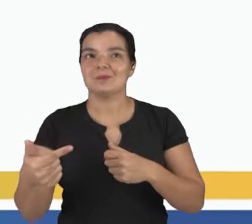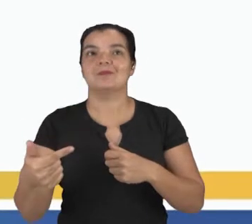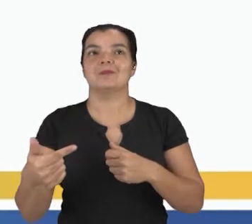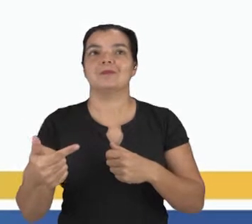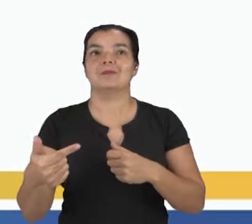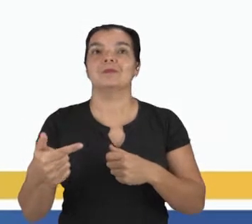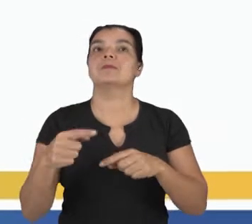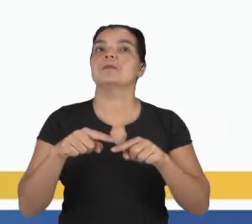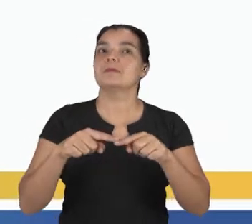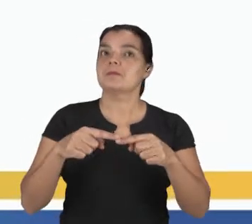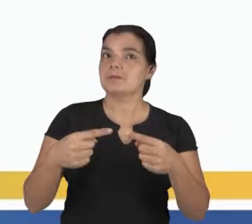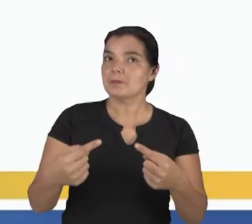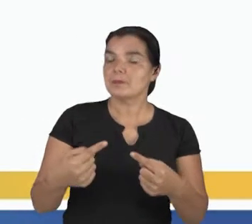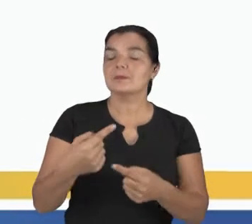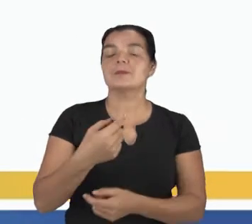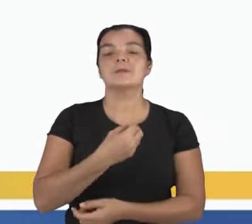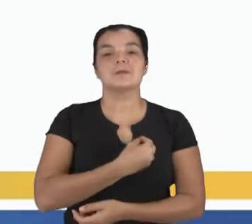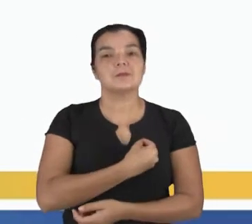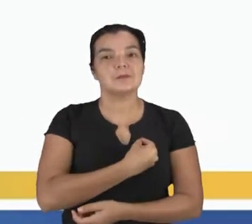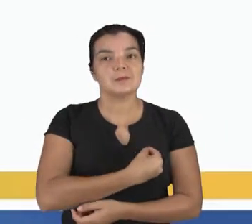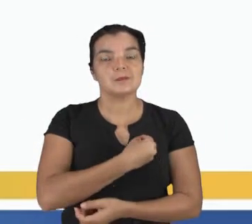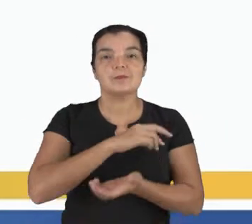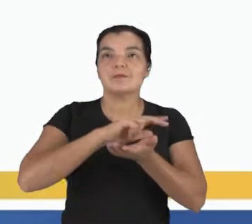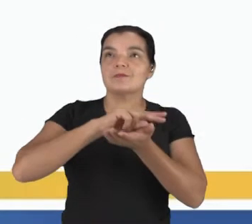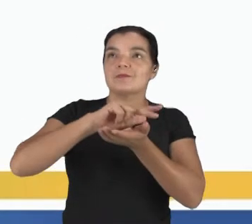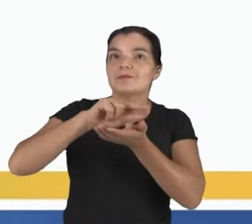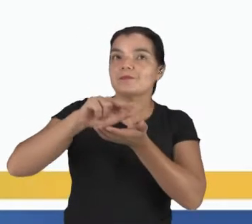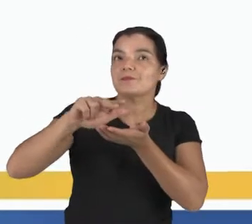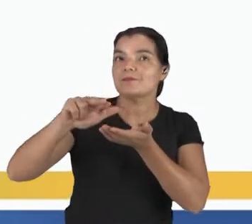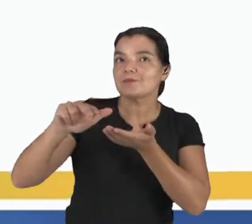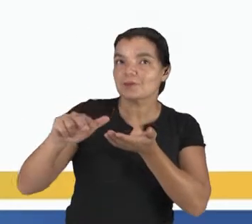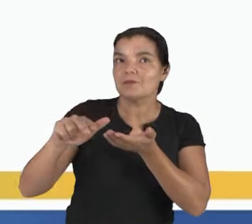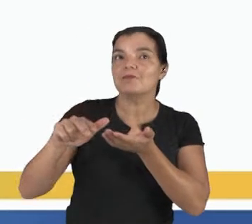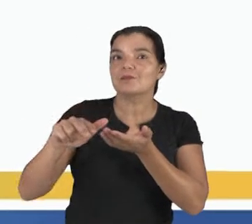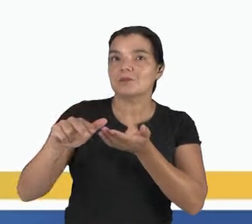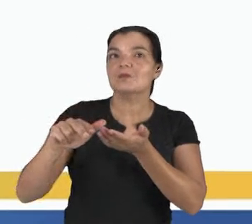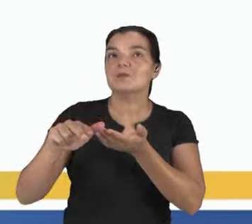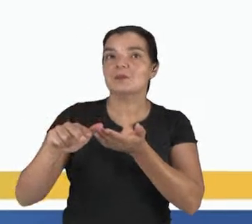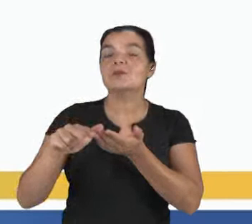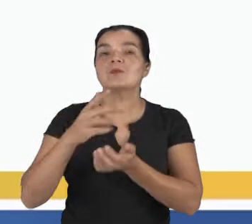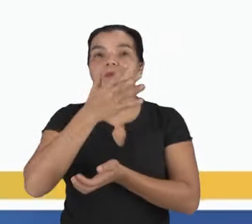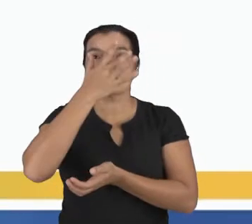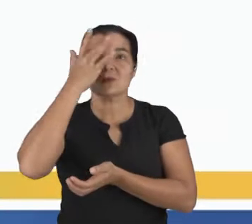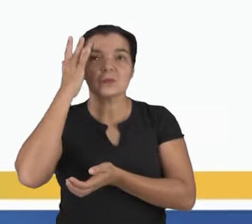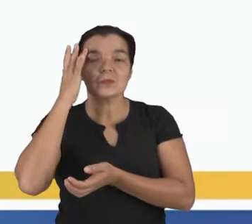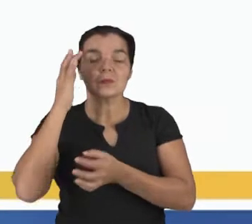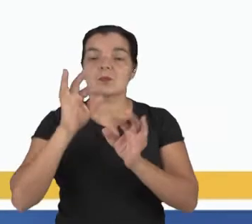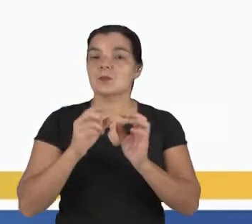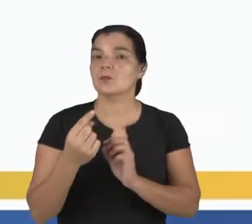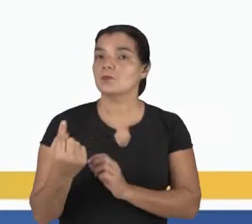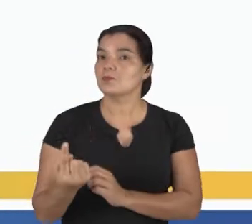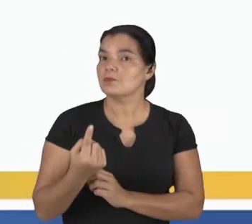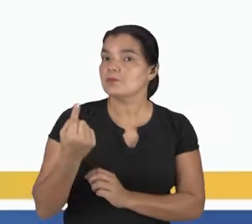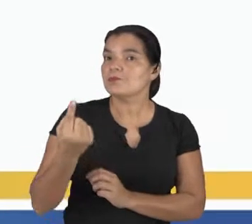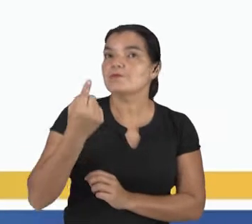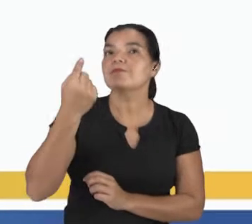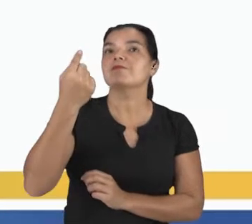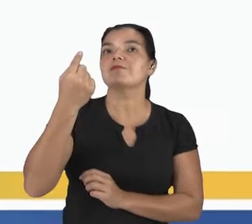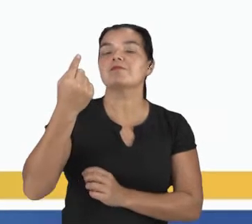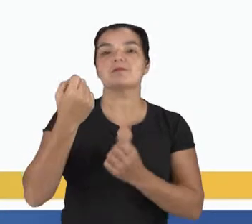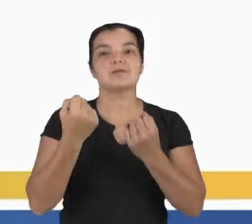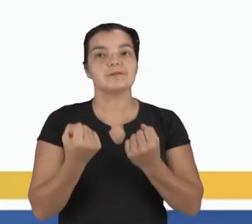da outra, pois existem milhares de pessoas com determinada altura